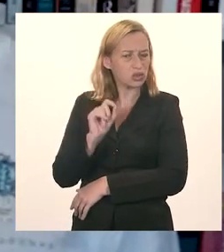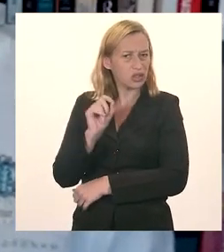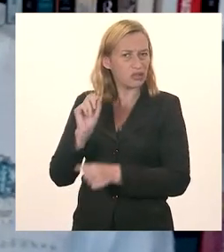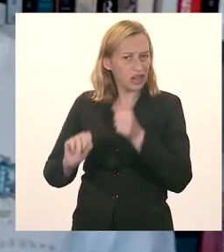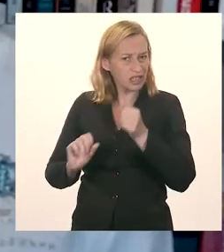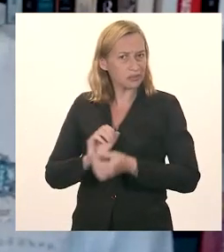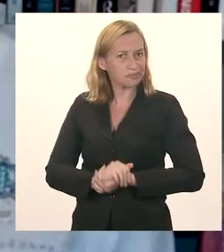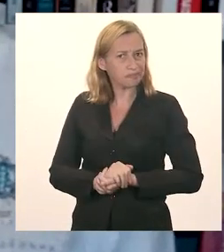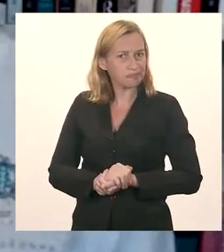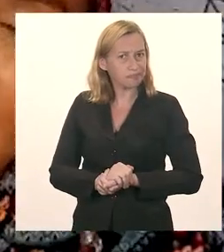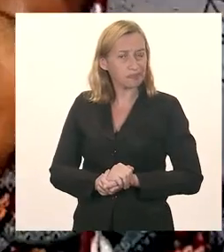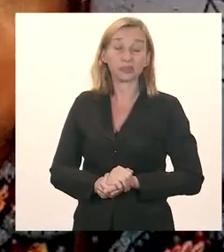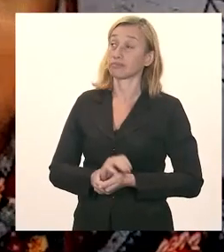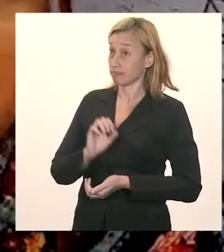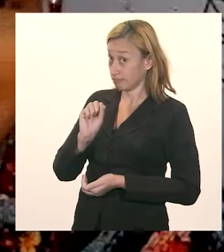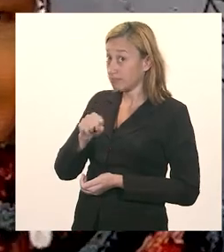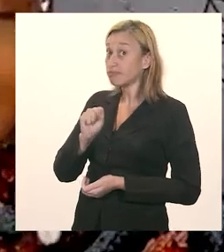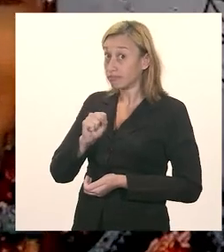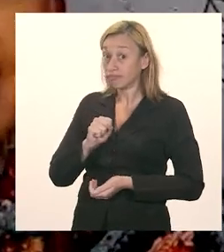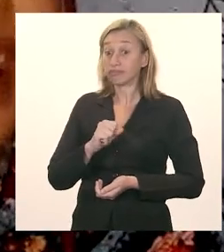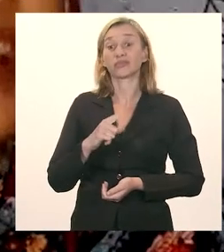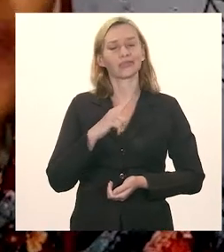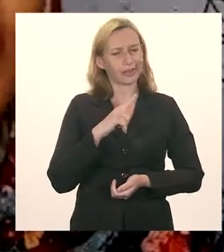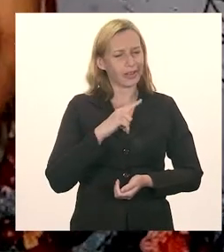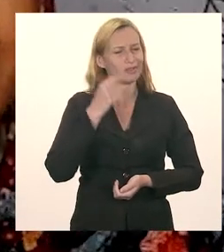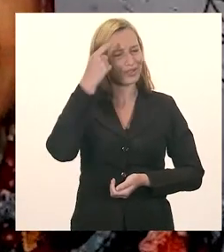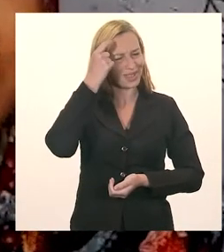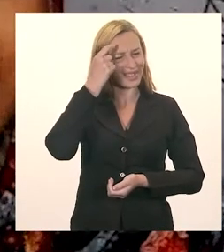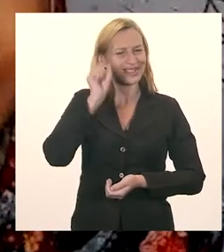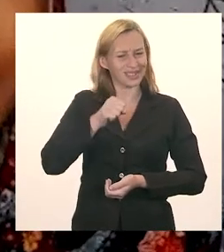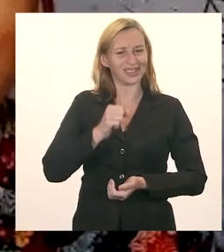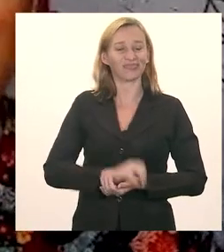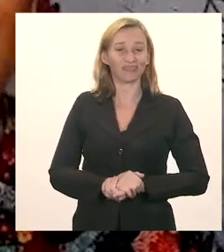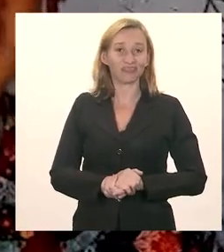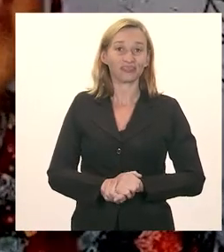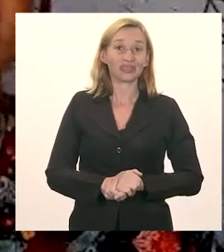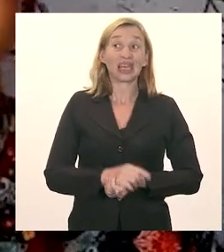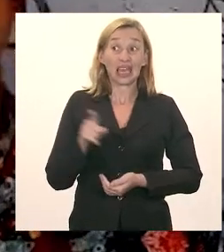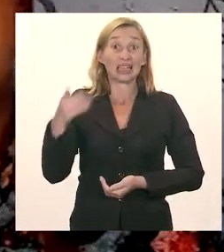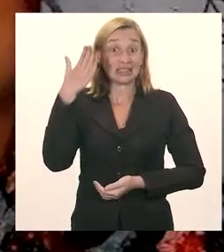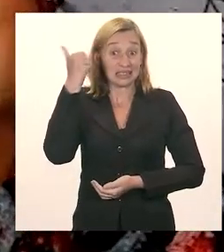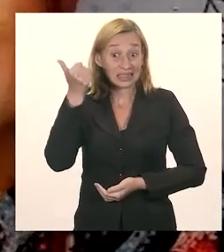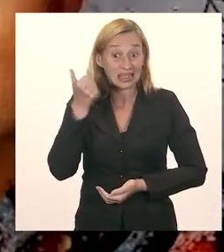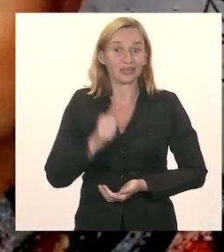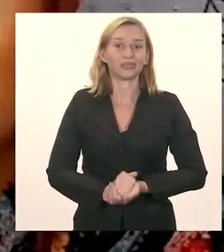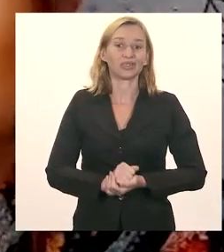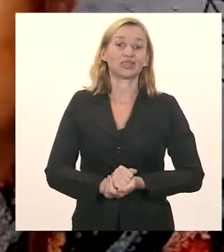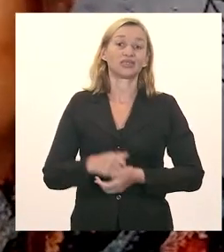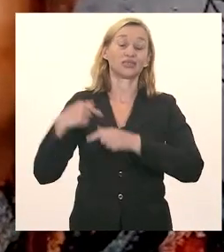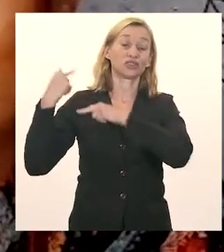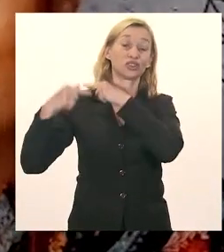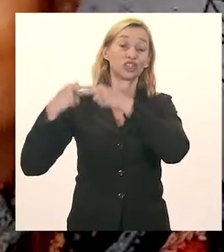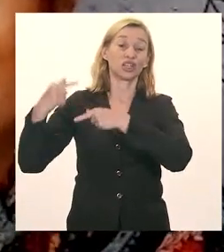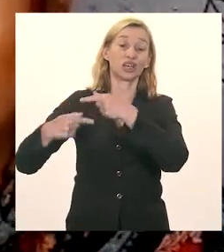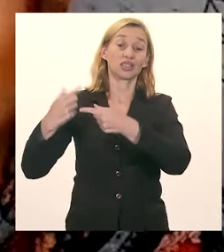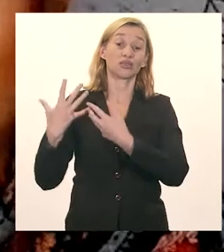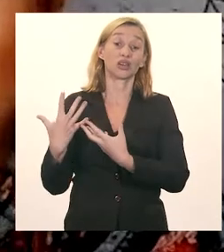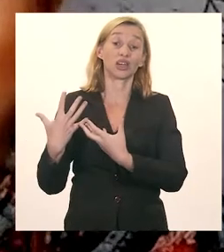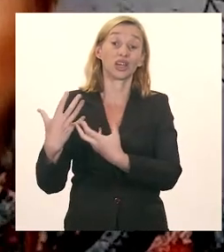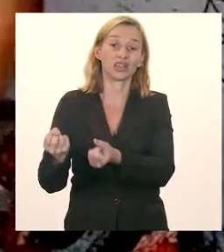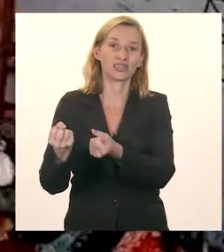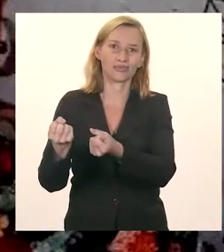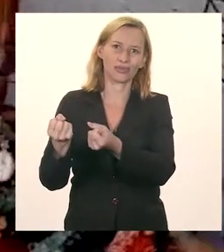estão fazendo? Sim, eles têm consciência, porque eles sabem que isso foi um legado que